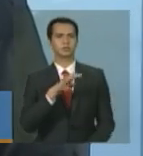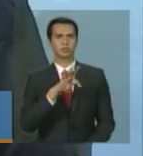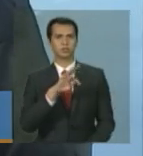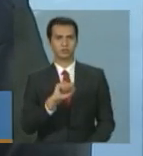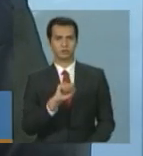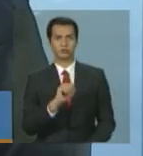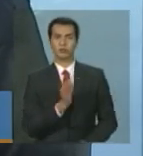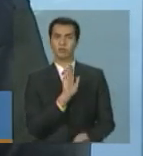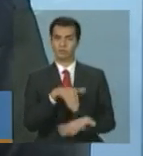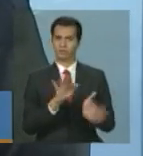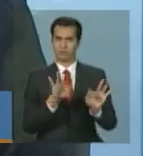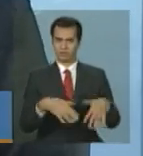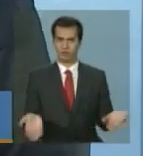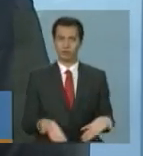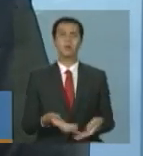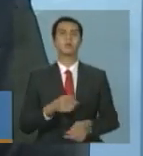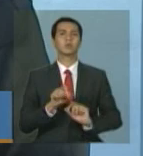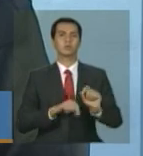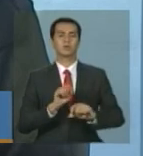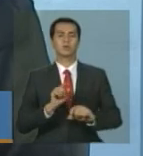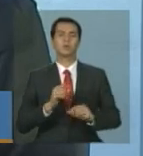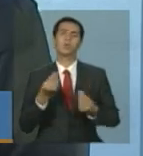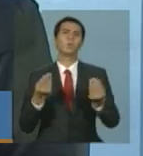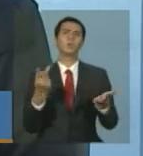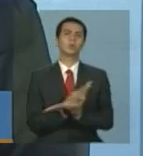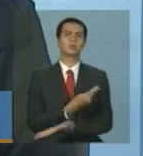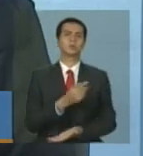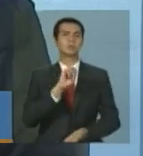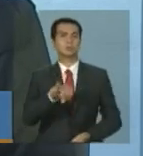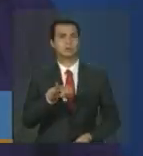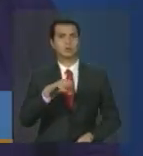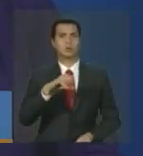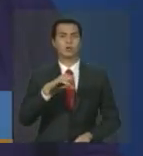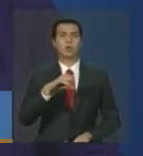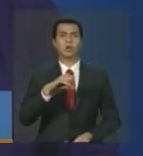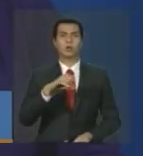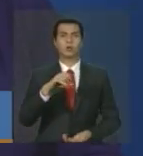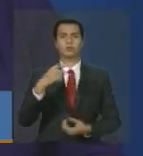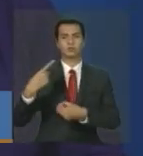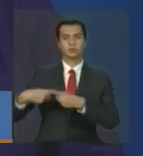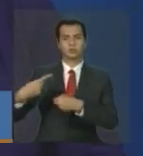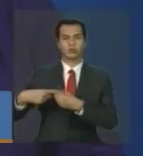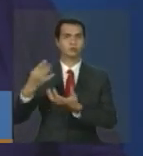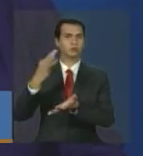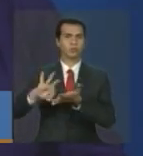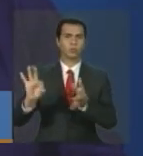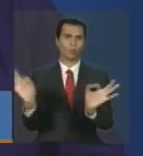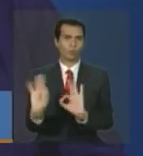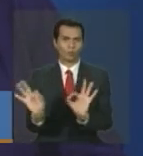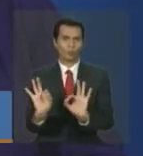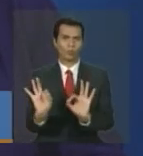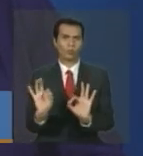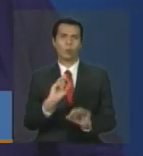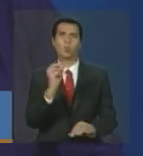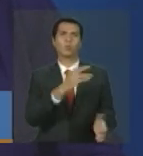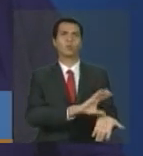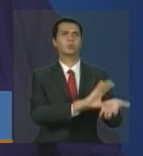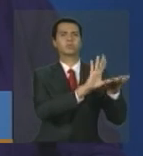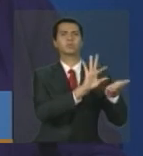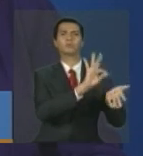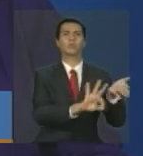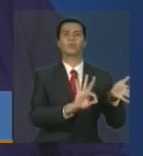caso de um município de um conselho não fazer o preenchimento do censo suas Bom primeiramente é importante